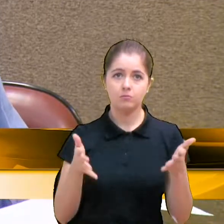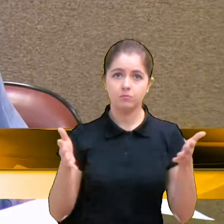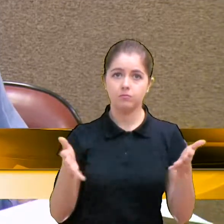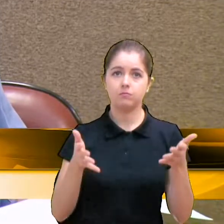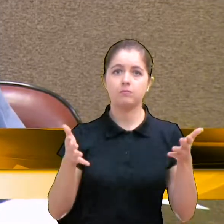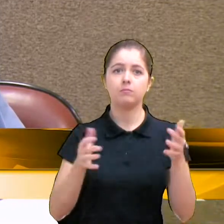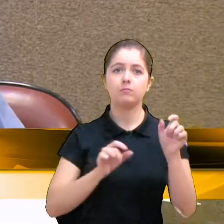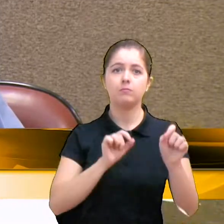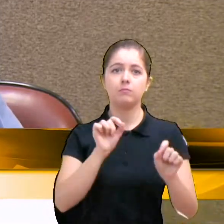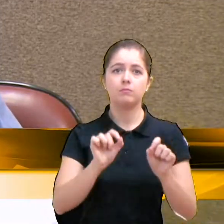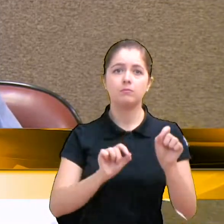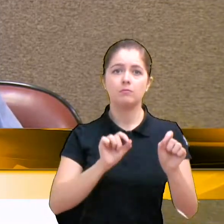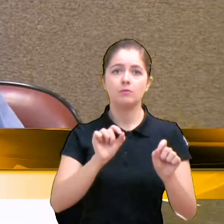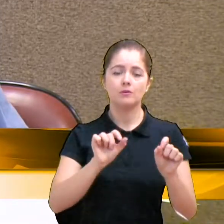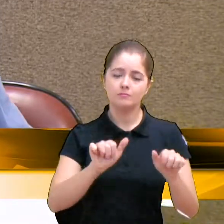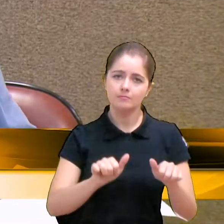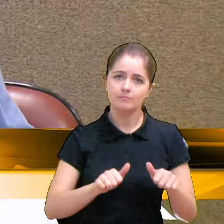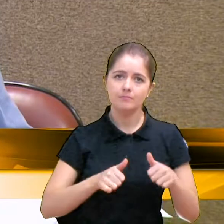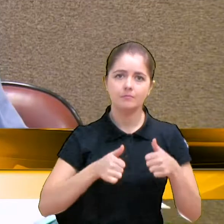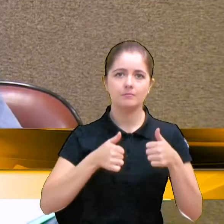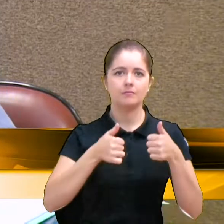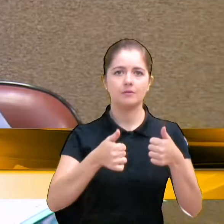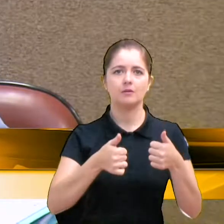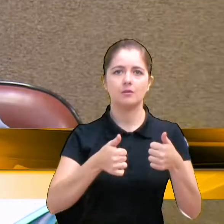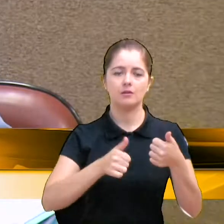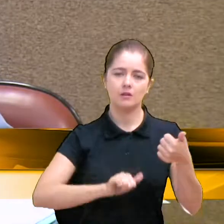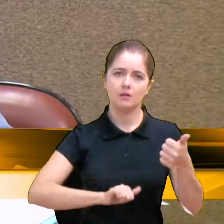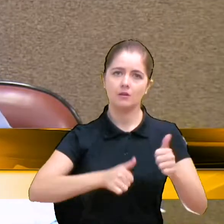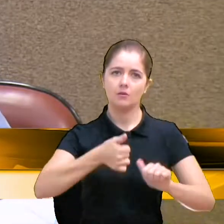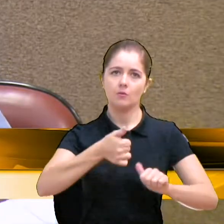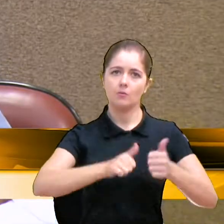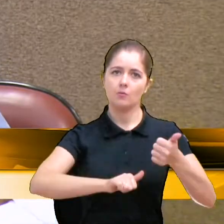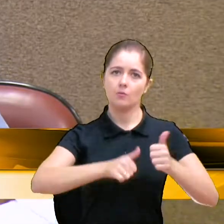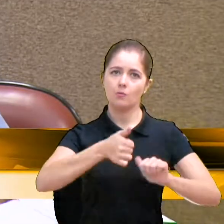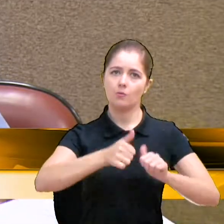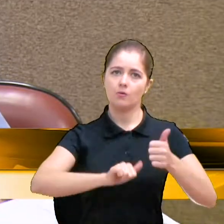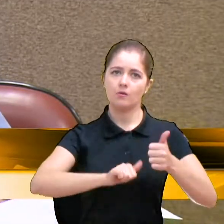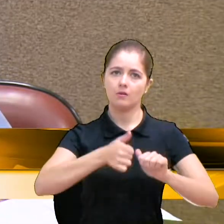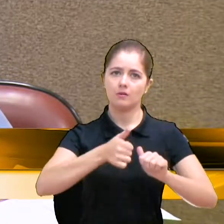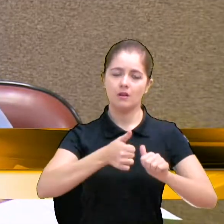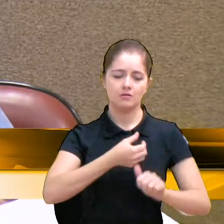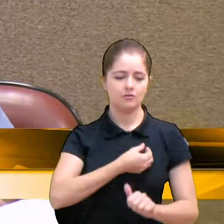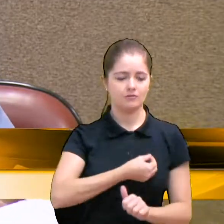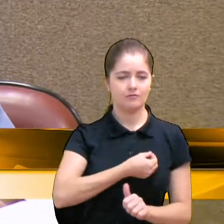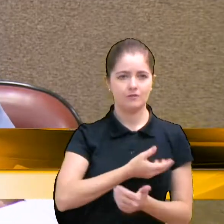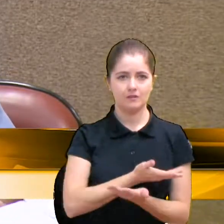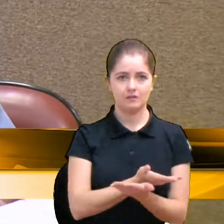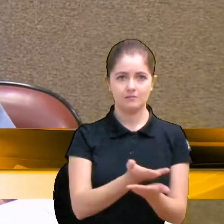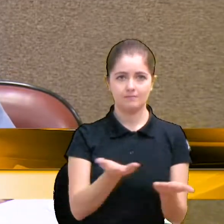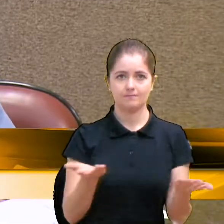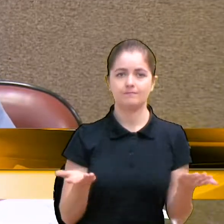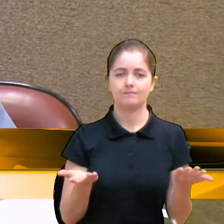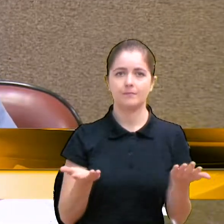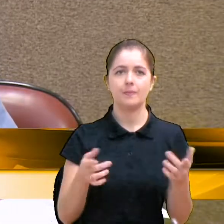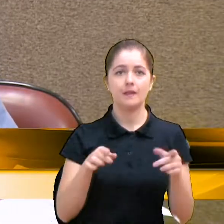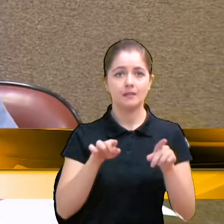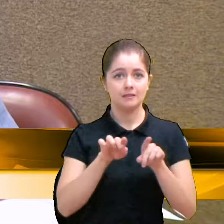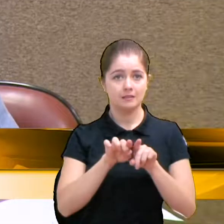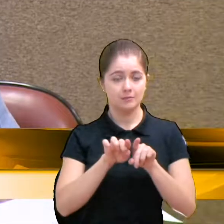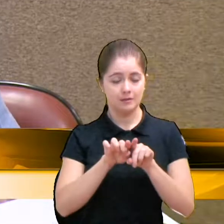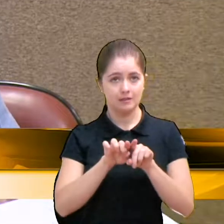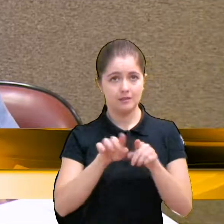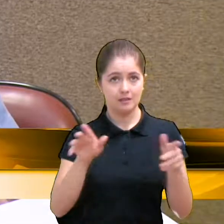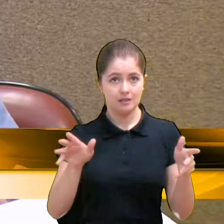proporcionar-se-á uma melhora na qualidade de sobrevida de ambos. Registra-se que o incentivo da redução no